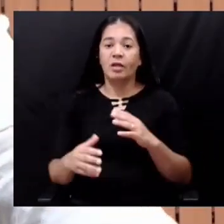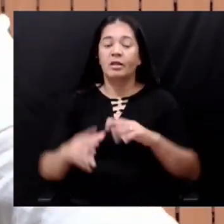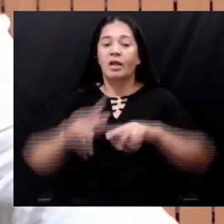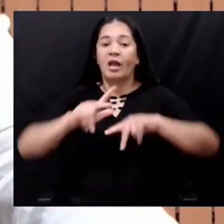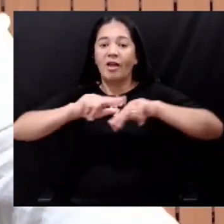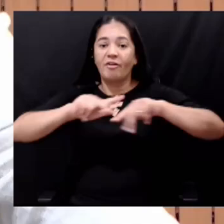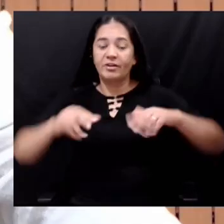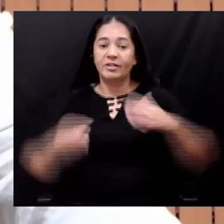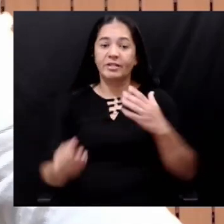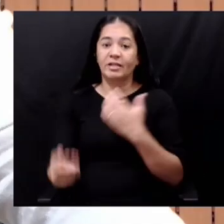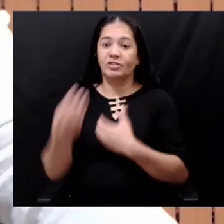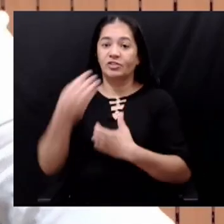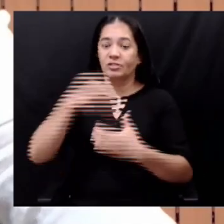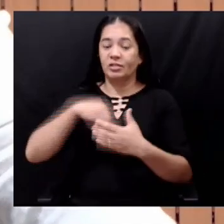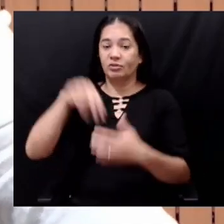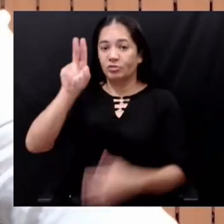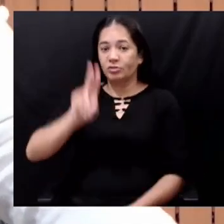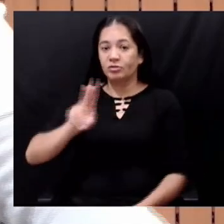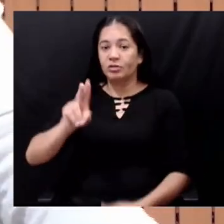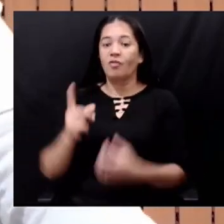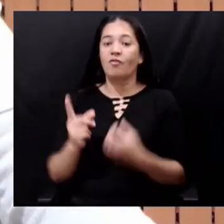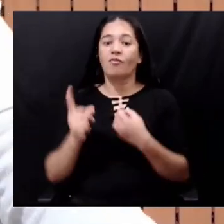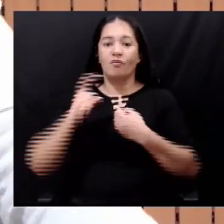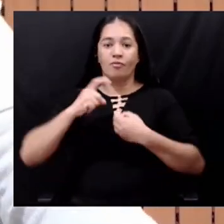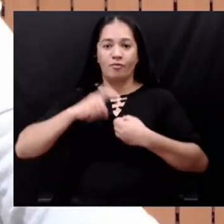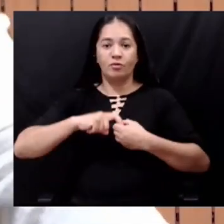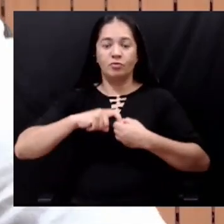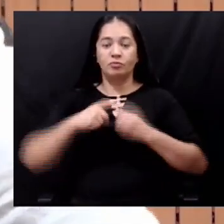demonstrando que ele ainda é necessário.